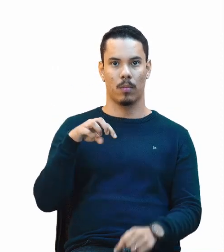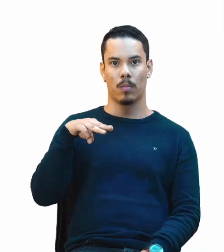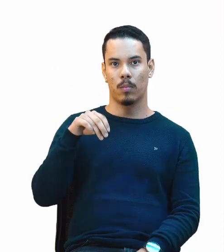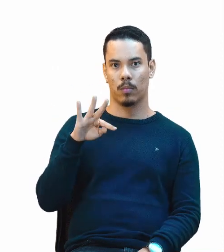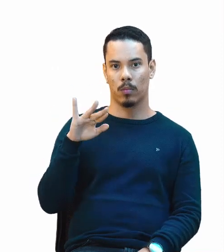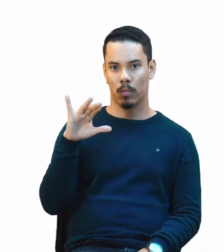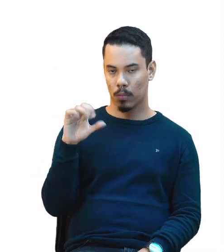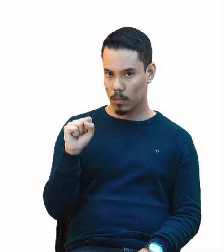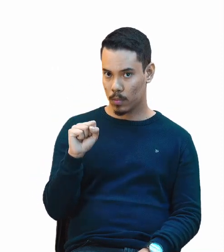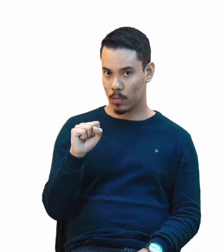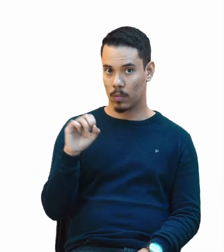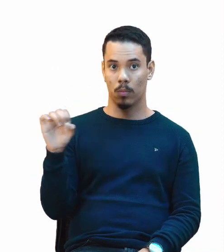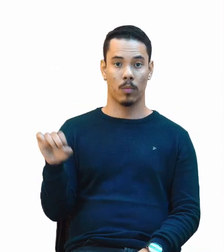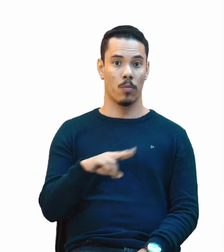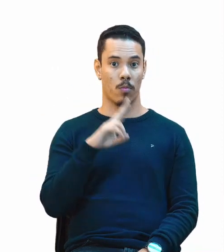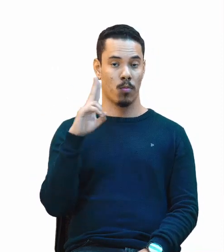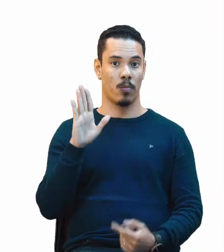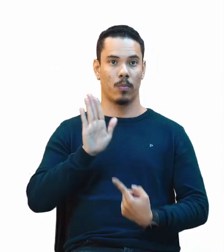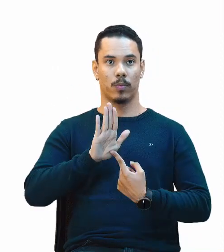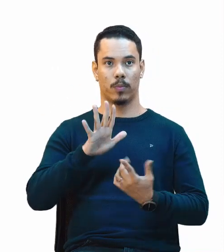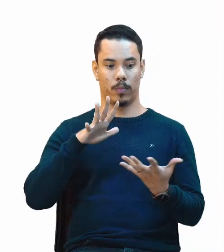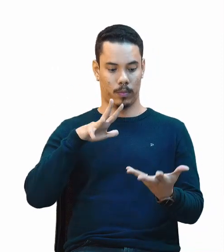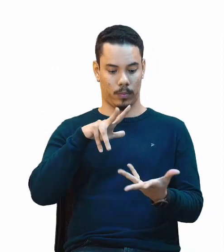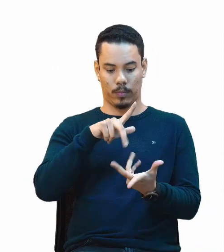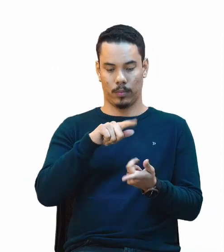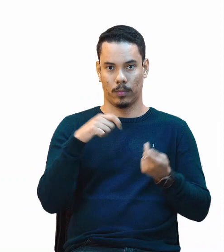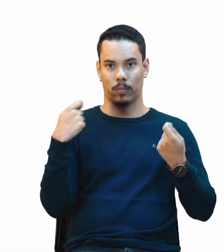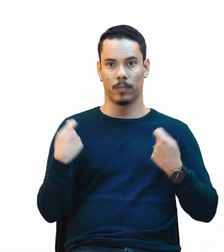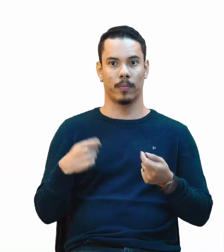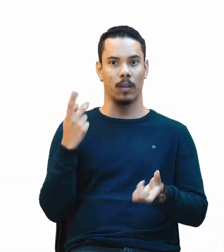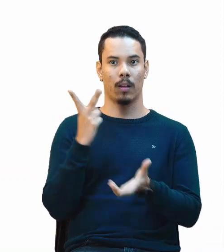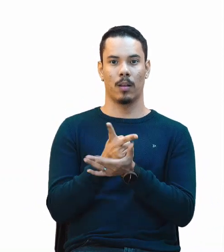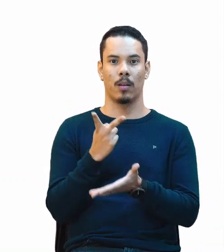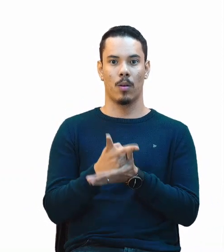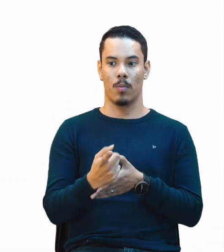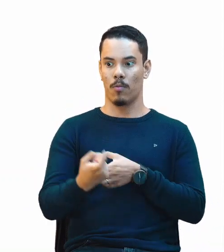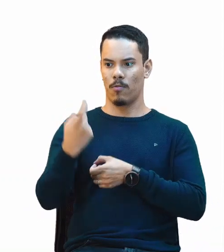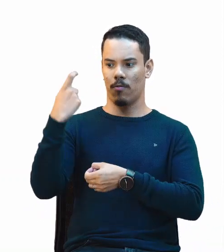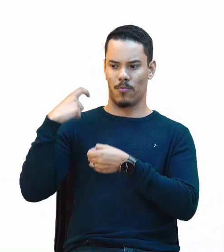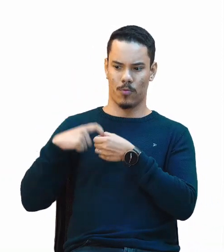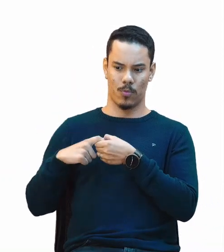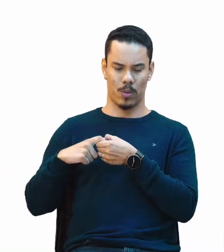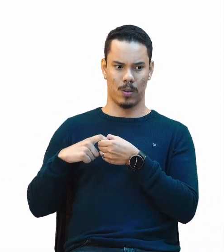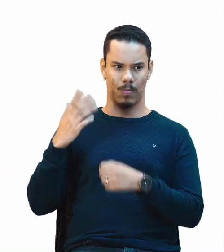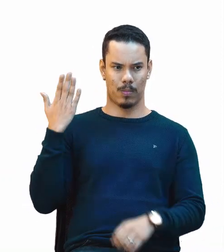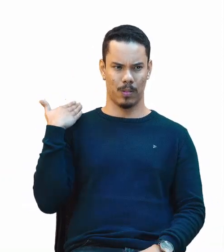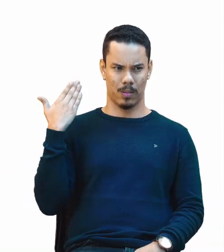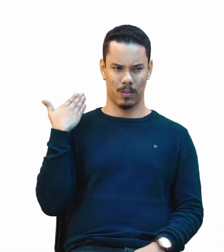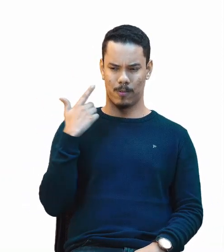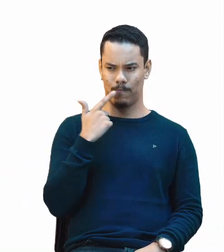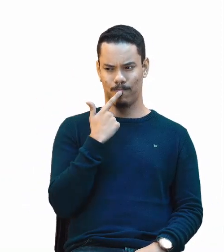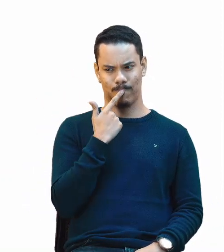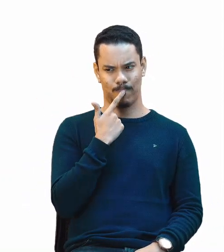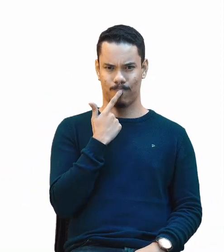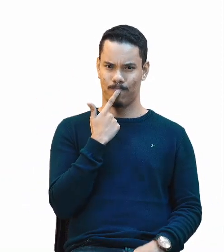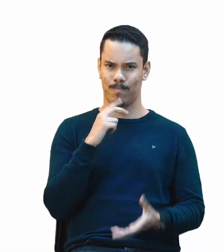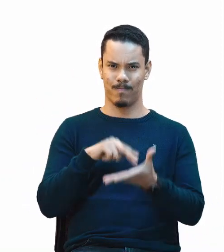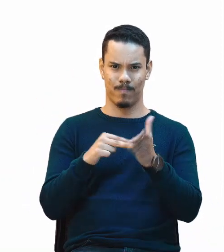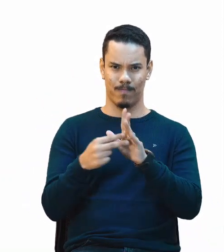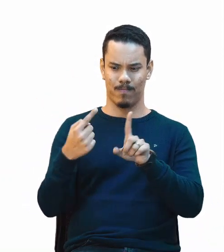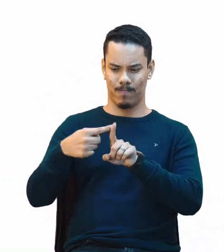C, revela ao mundo a necessidade de sempre voltar ao passado. Será que é uma regressão ao